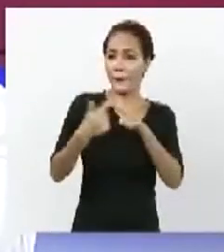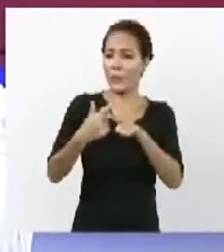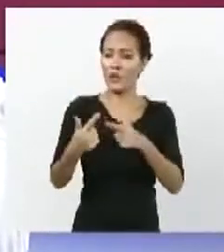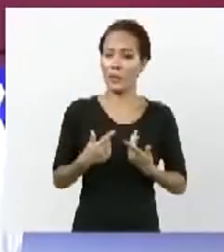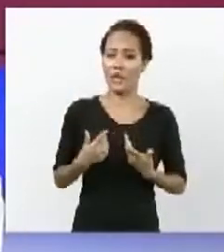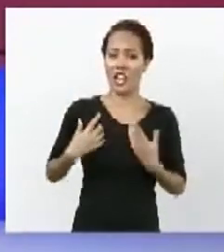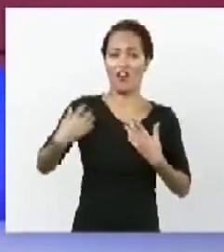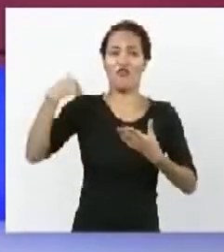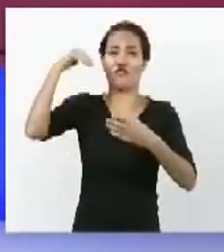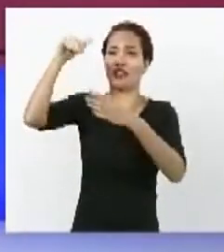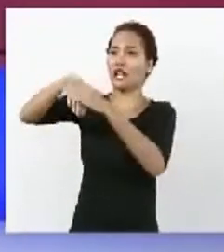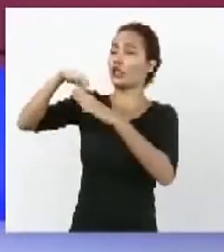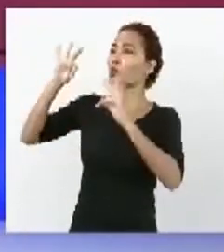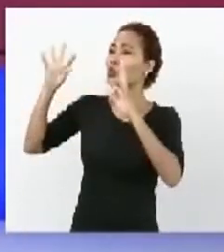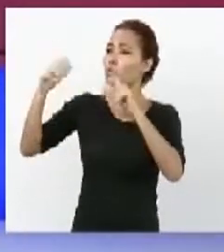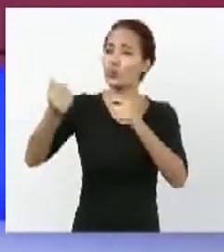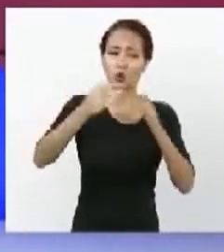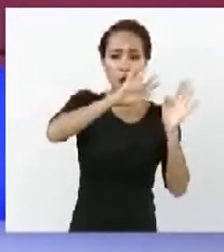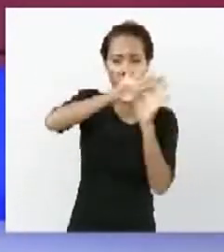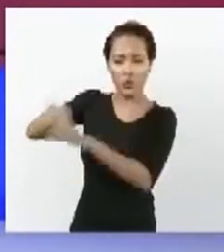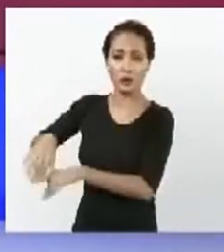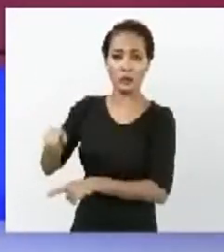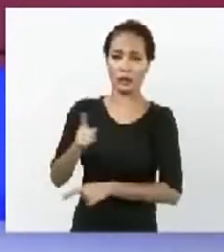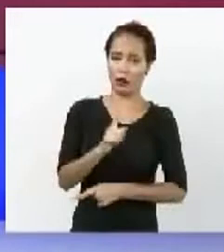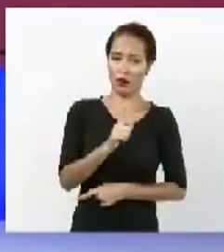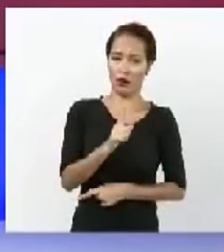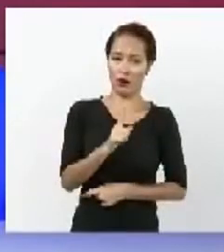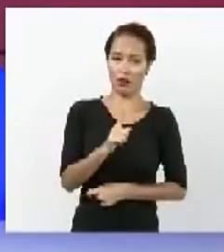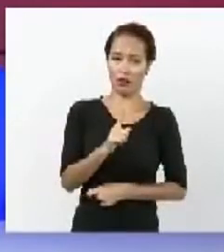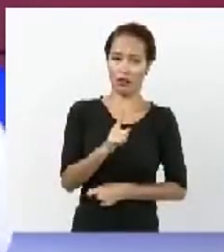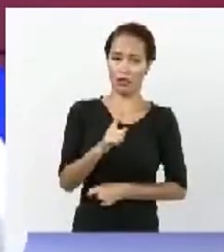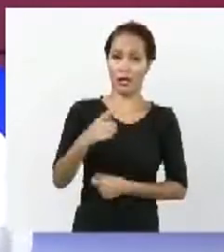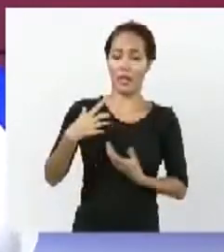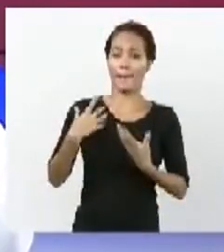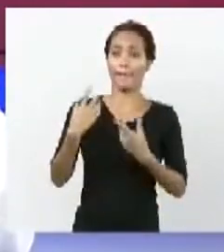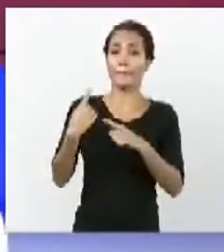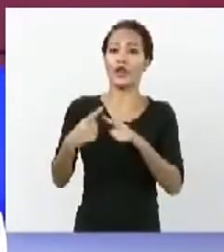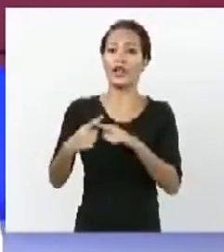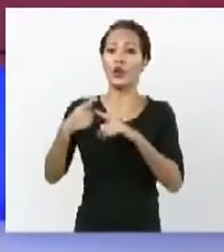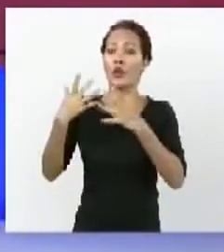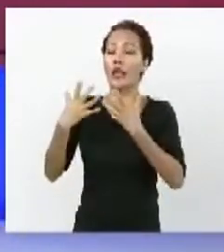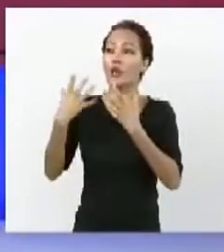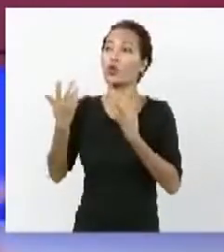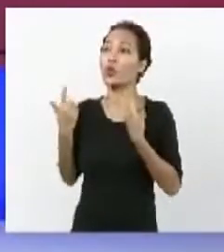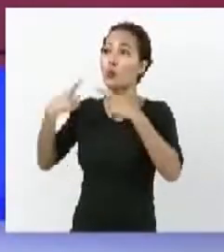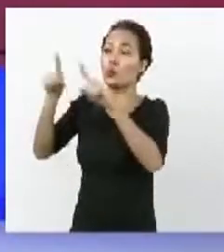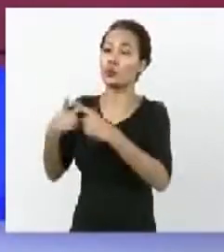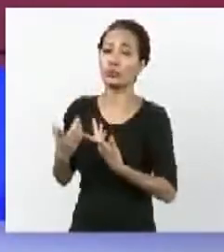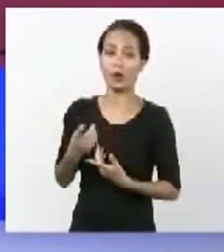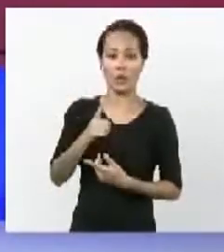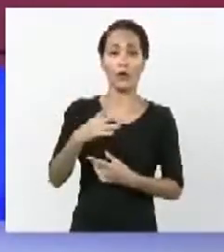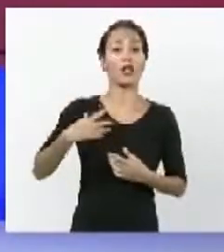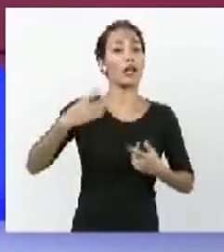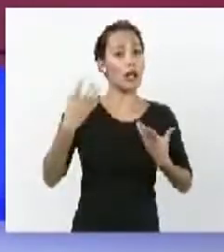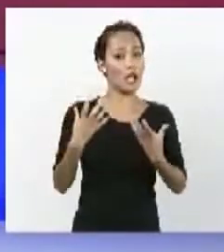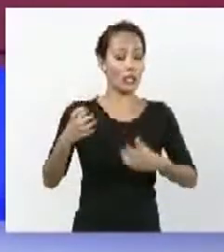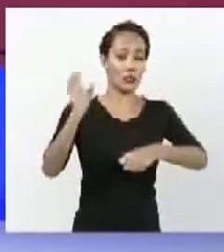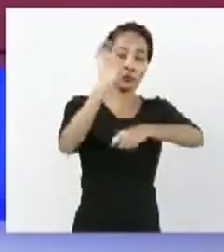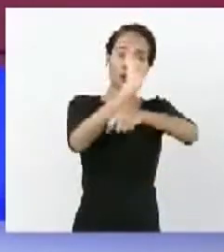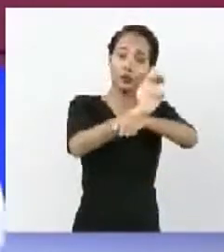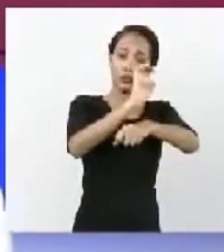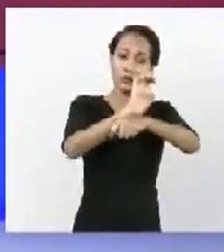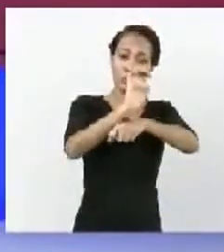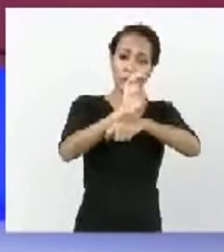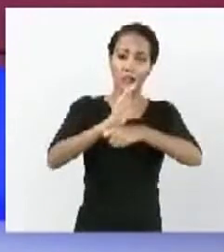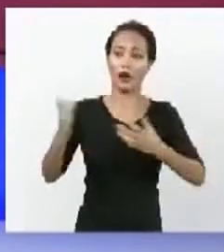Eu votei tudo contra essa 257 porque eu não sou contra o funcionalismo público. Quero sim que os estados possam se reerguer, mas não